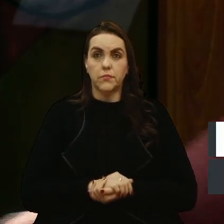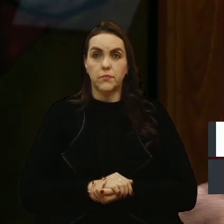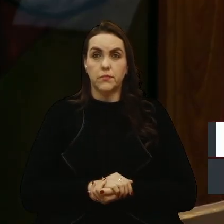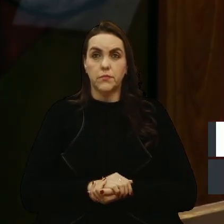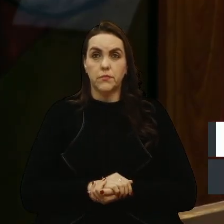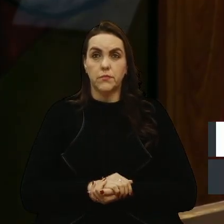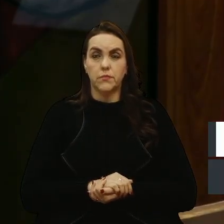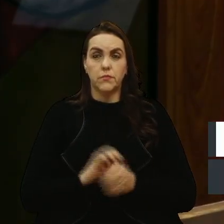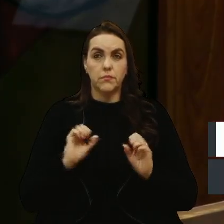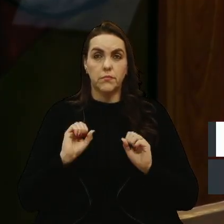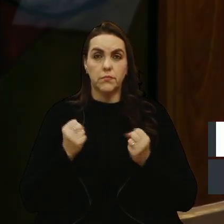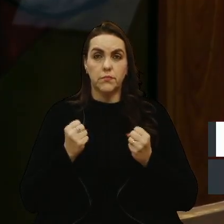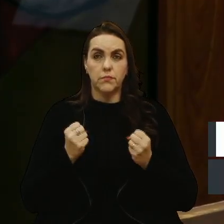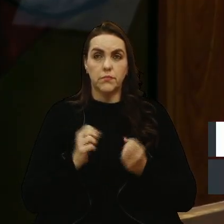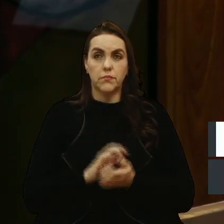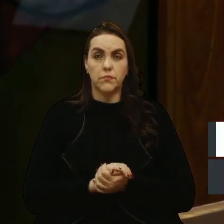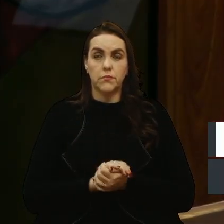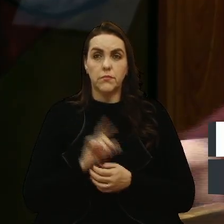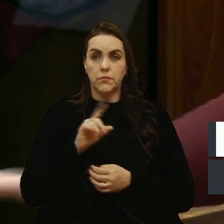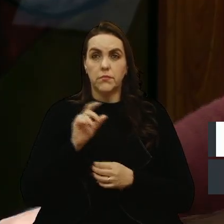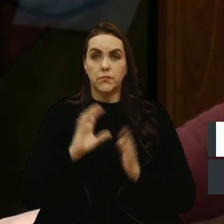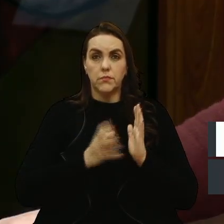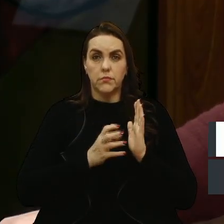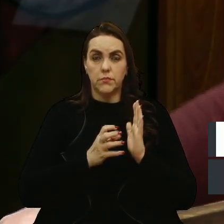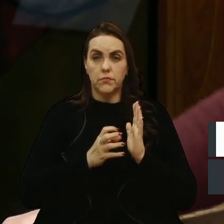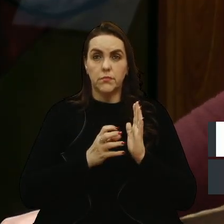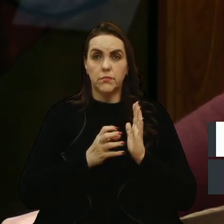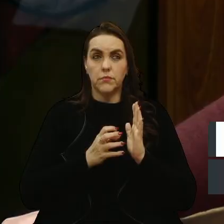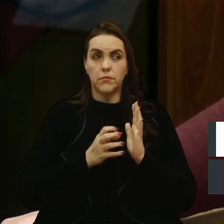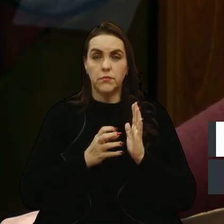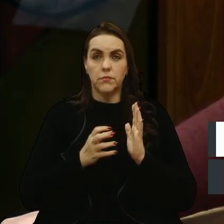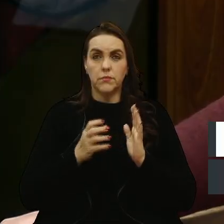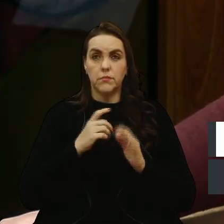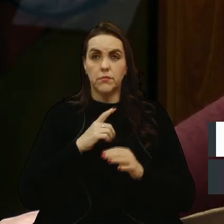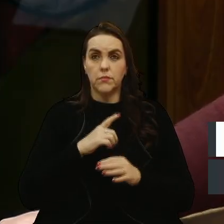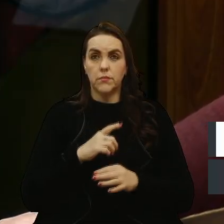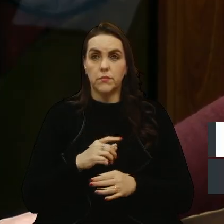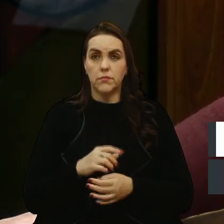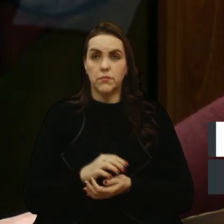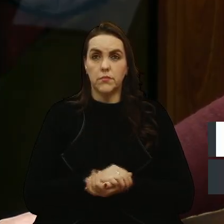Eles defendem o partido mesmo incendiando